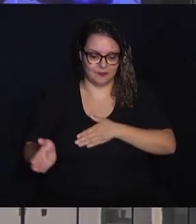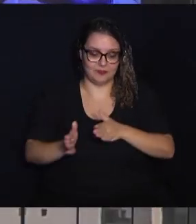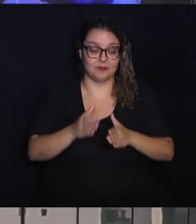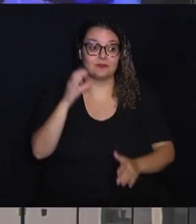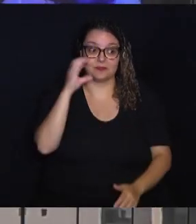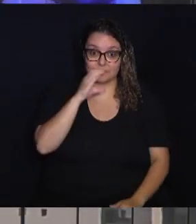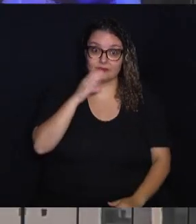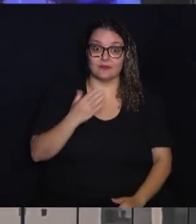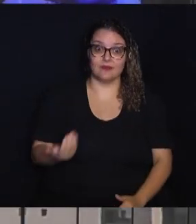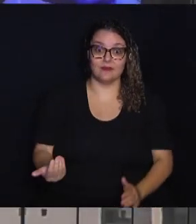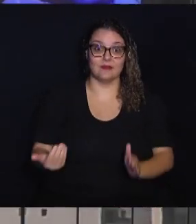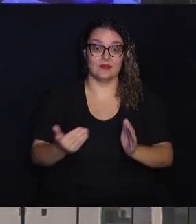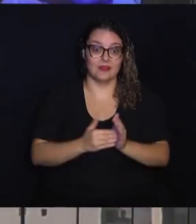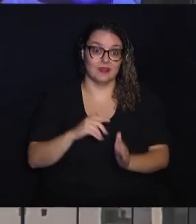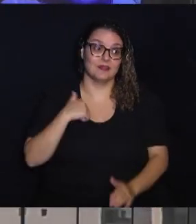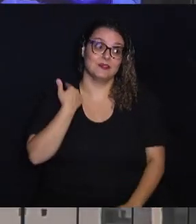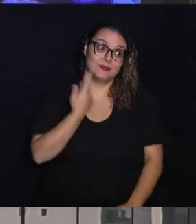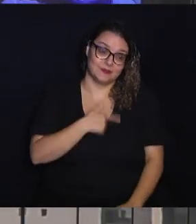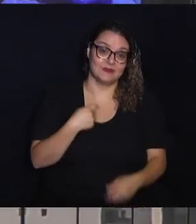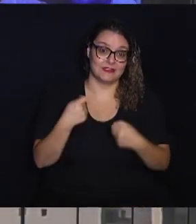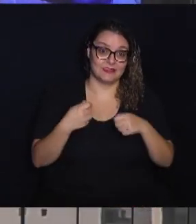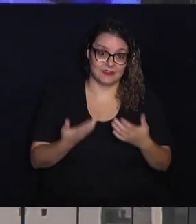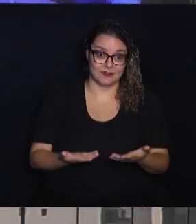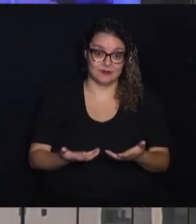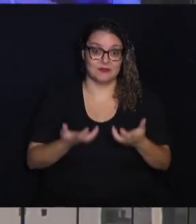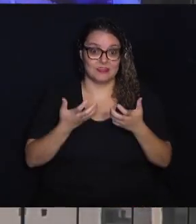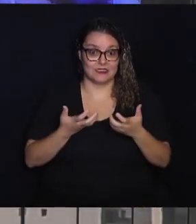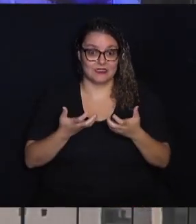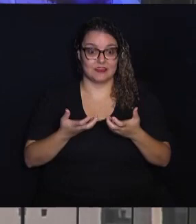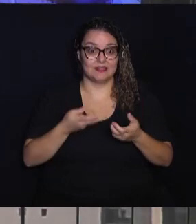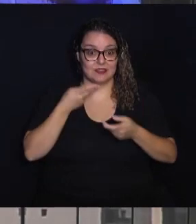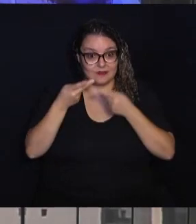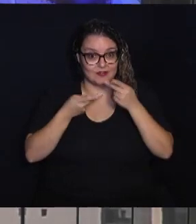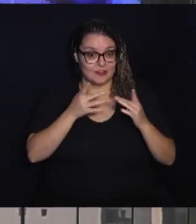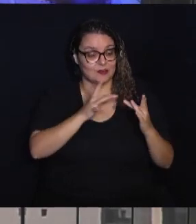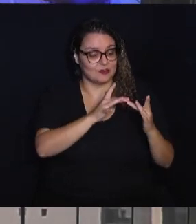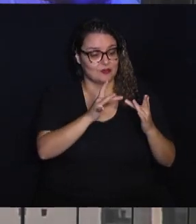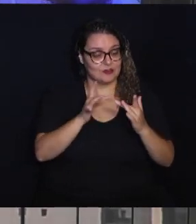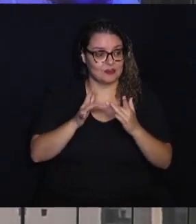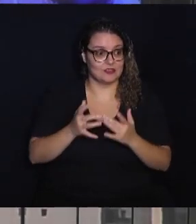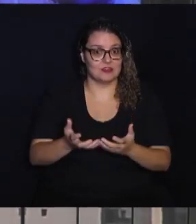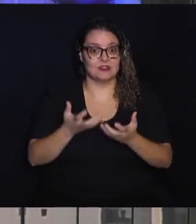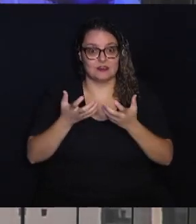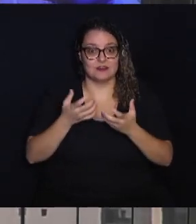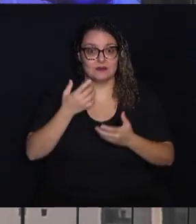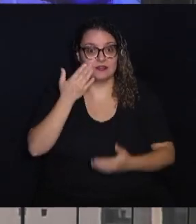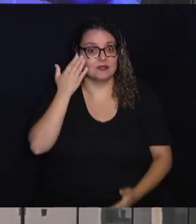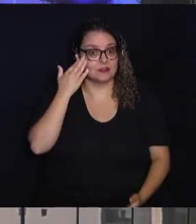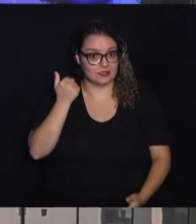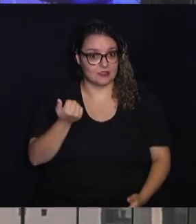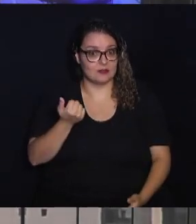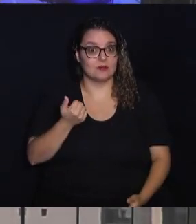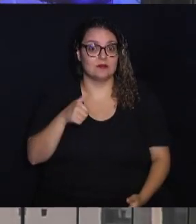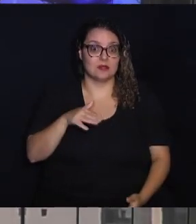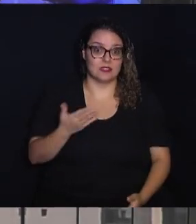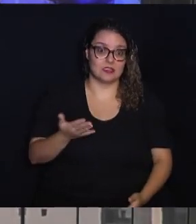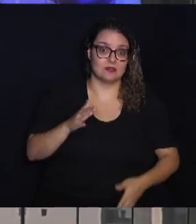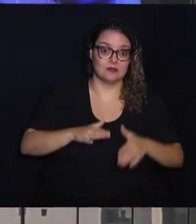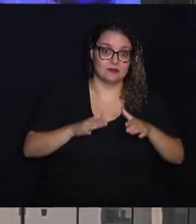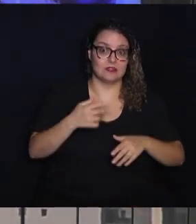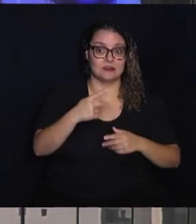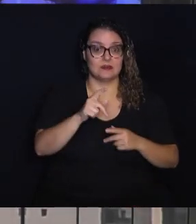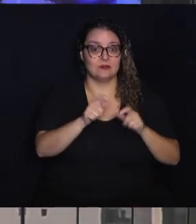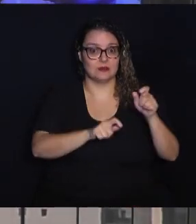ele siga aí bem rápido, até porque a gente precisa muito disso, né? E queria que você deixasse os contatos para quem tiver interesse de saber